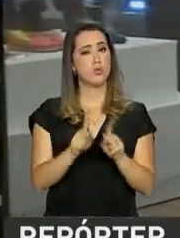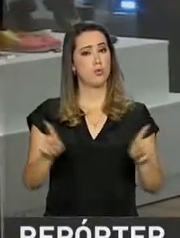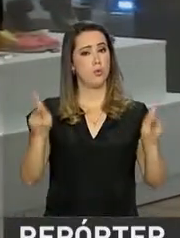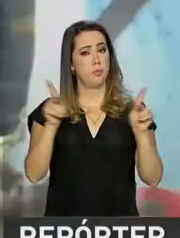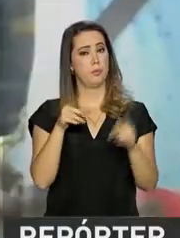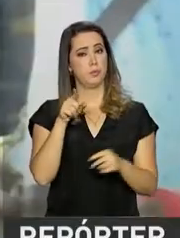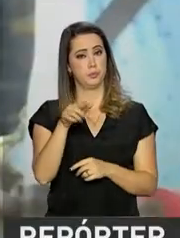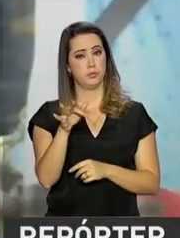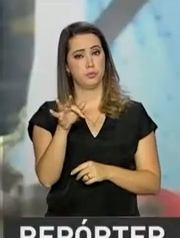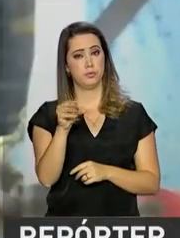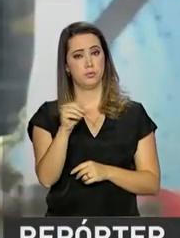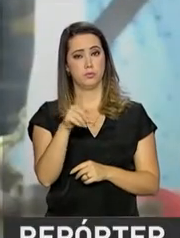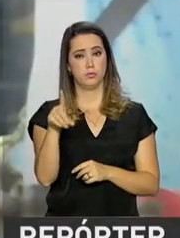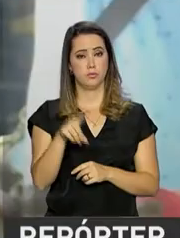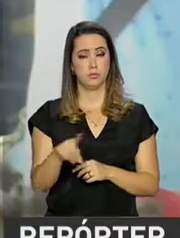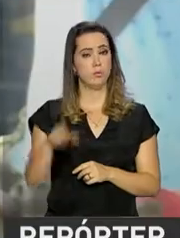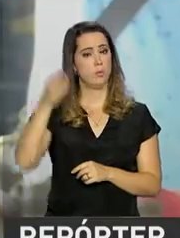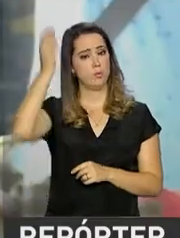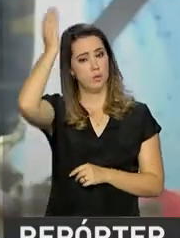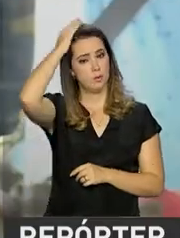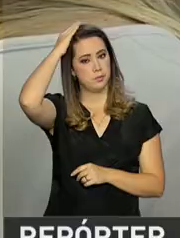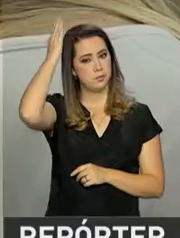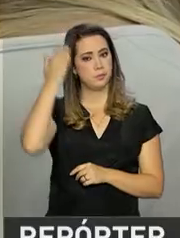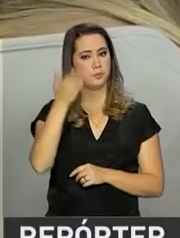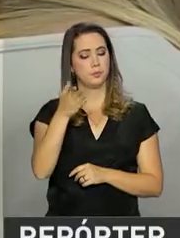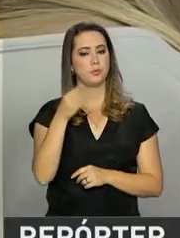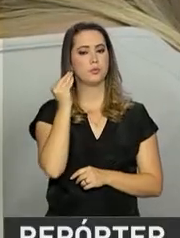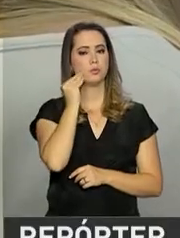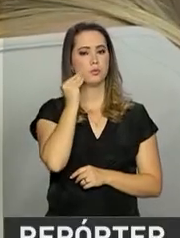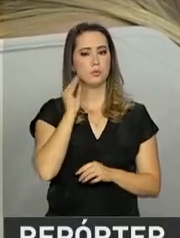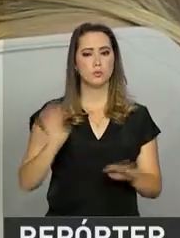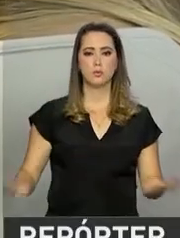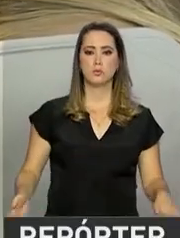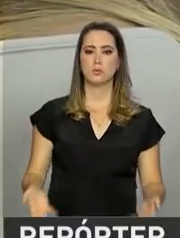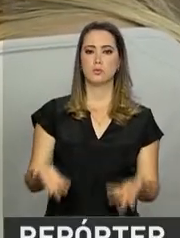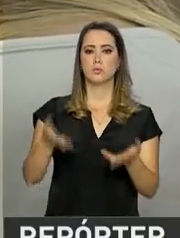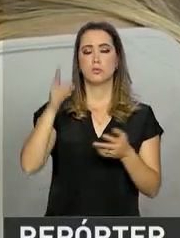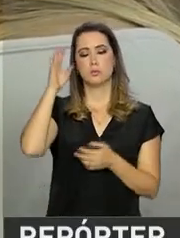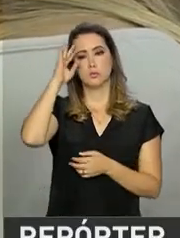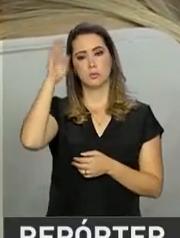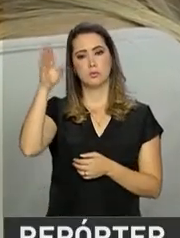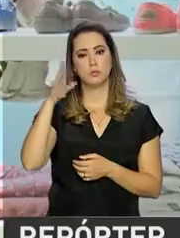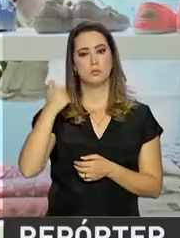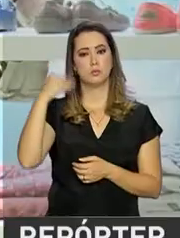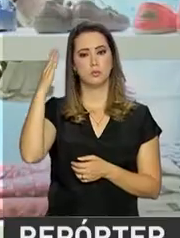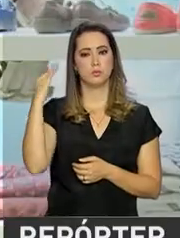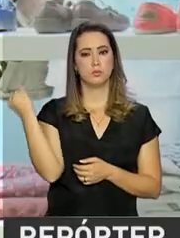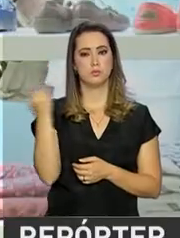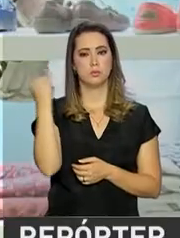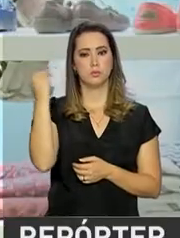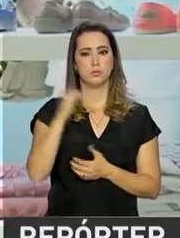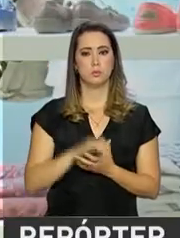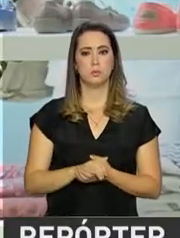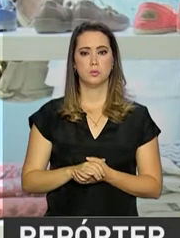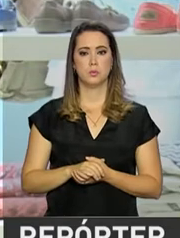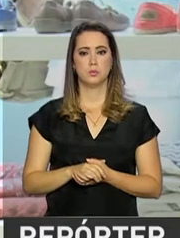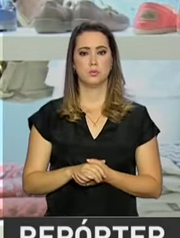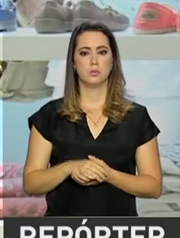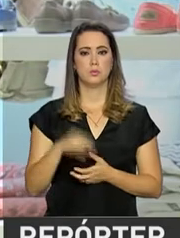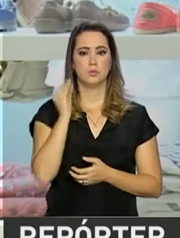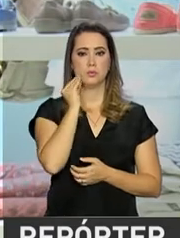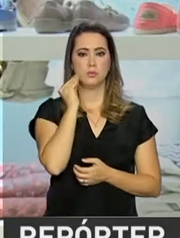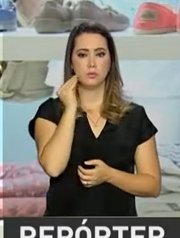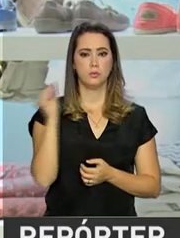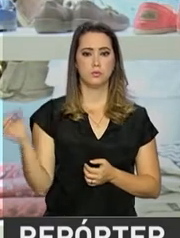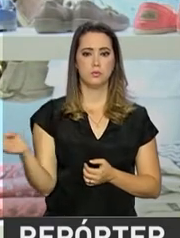no paraná a vendedora conta que essa experiência a incentivar a sonhar ainda mais alto não tendo uma experiência nova